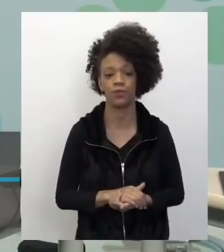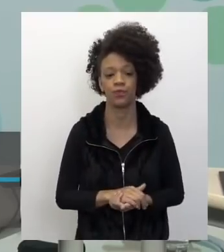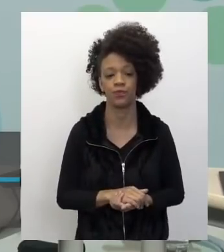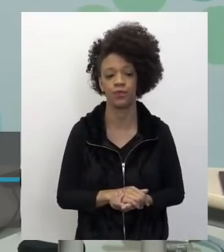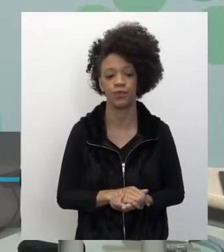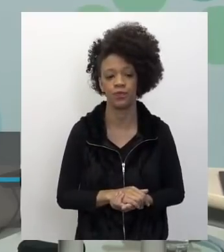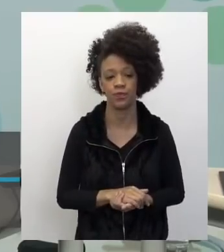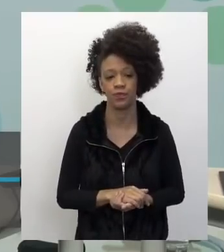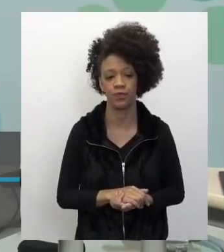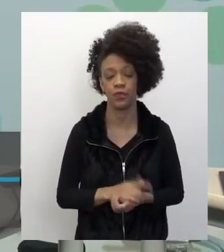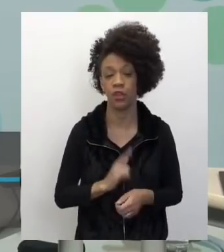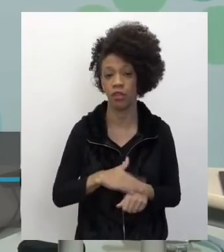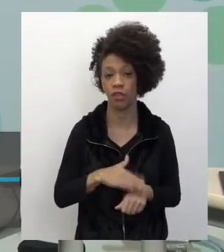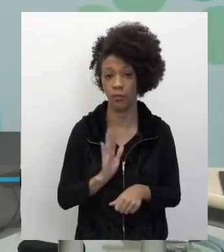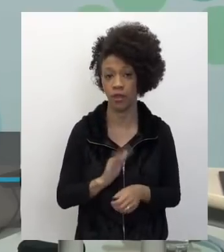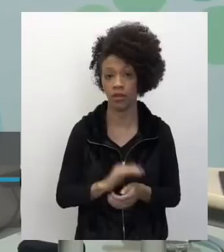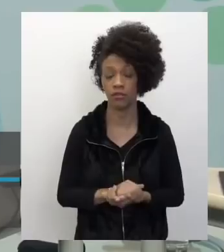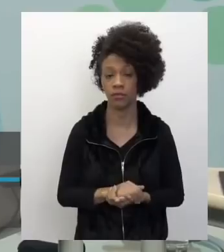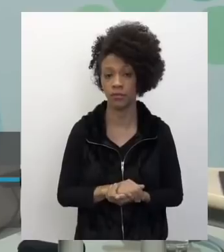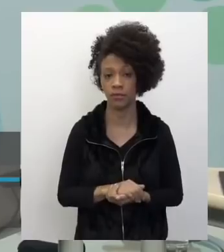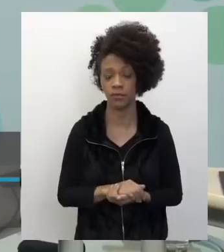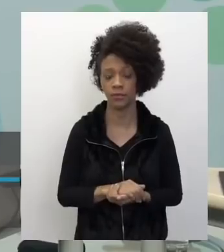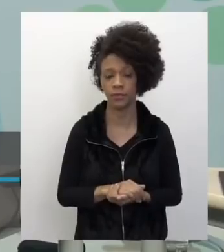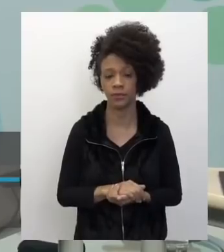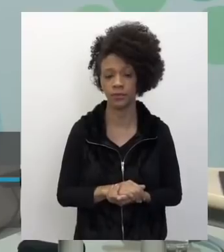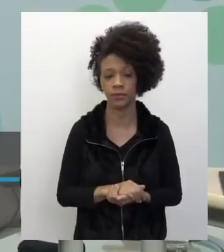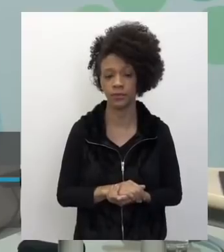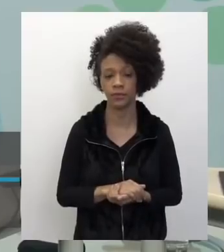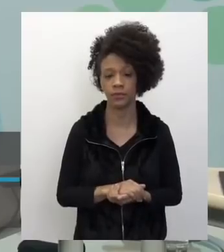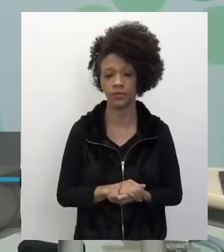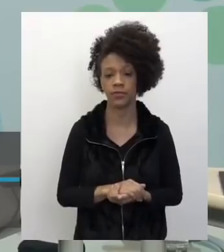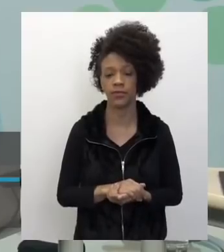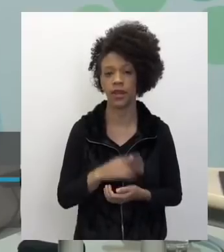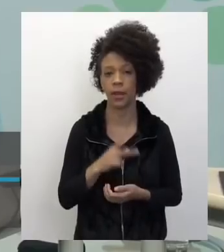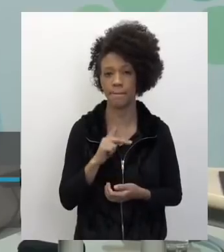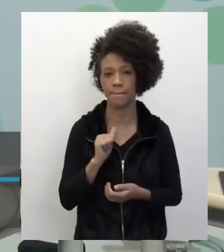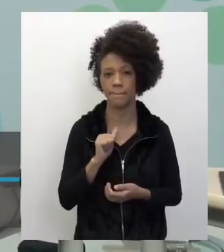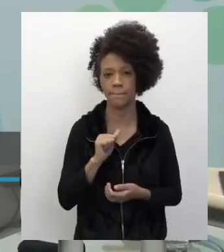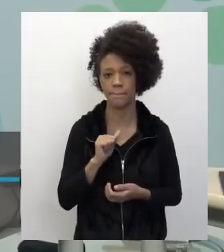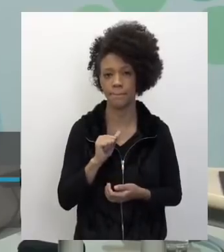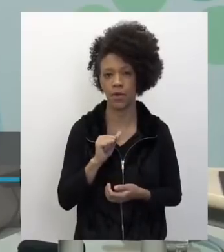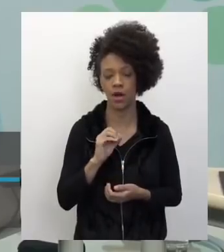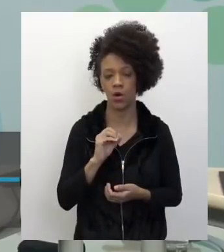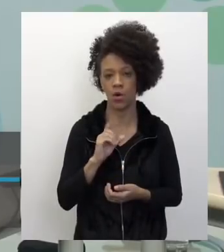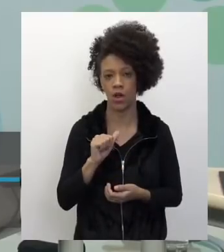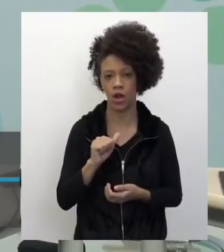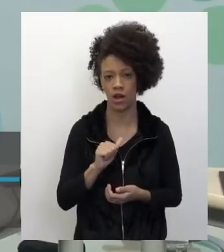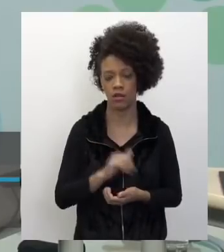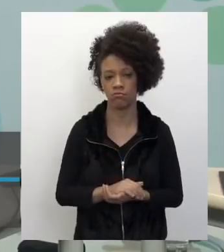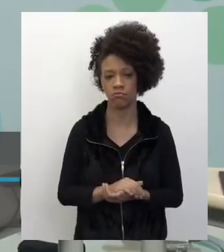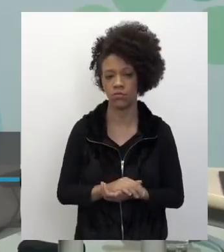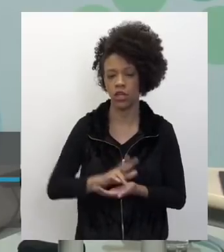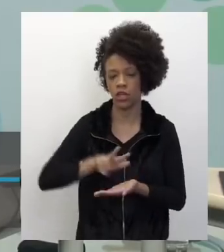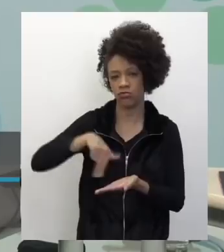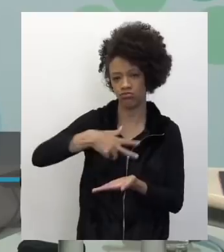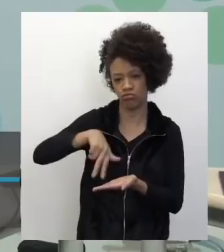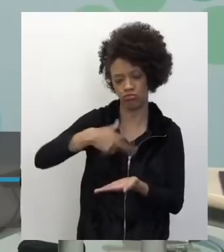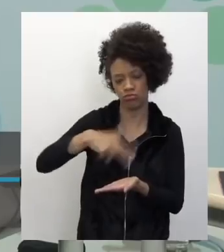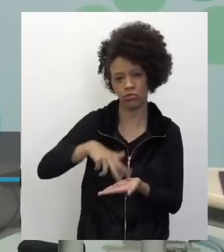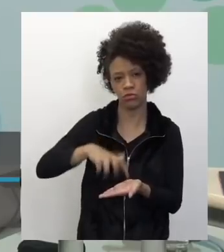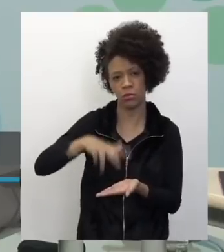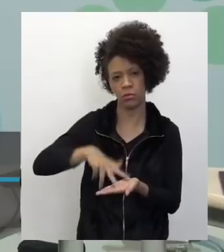Tem mais aqui. A Paola fala dos giros, pulos, acrobacias e muita